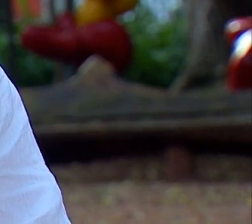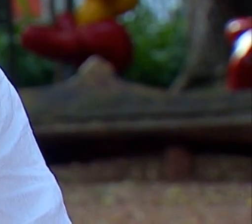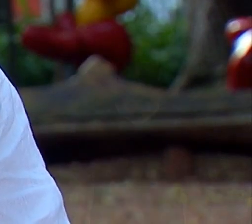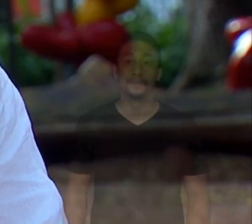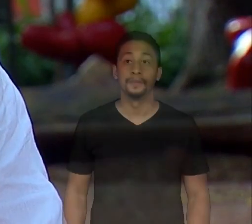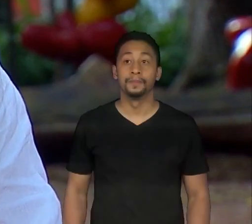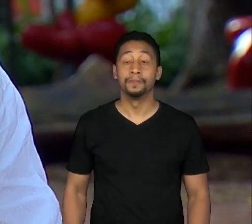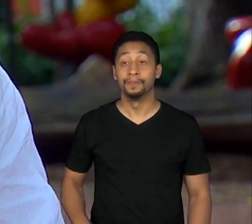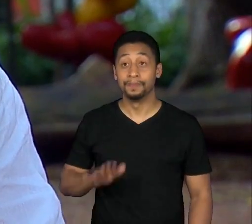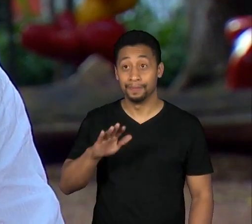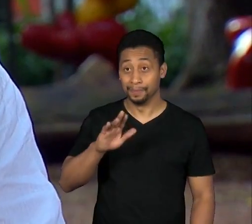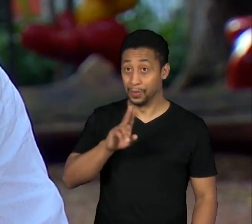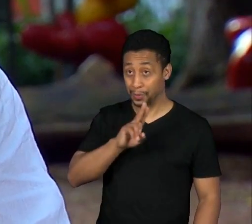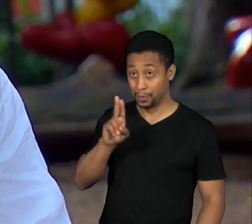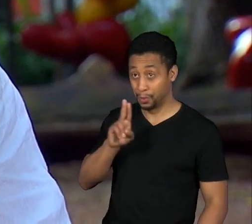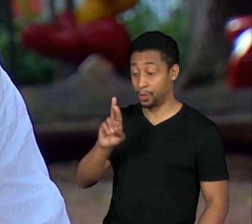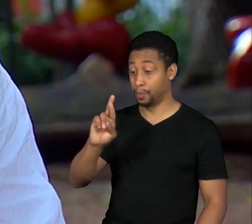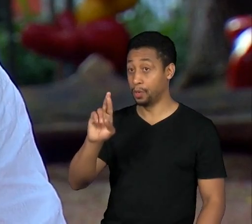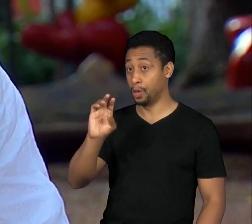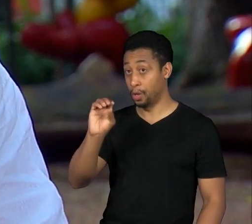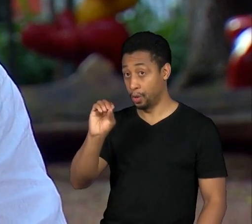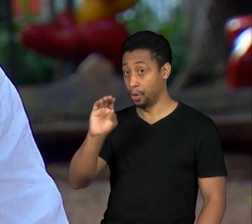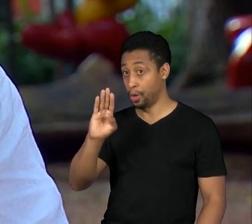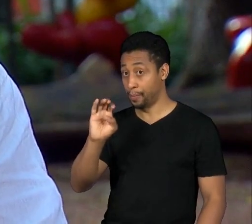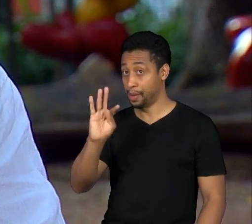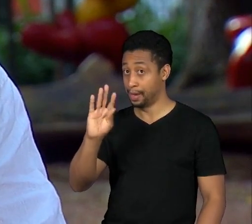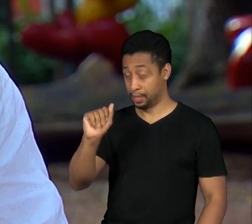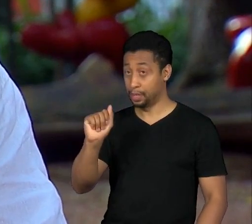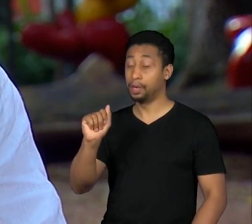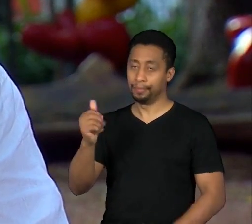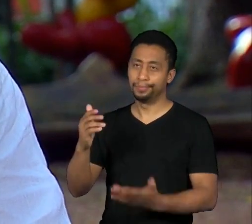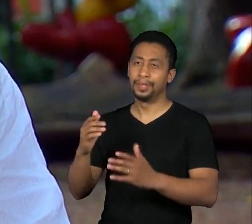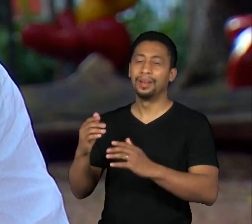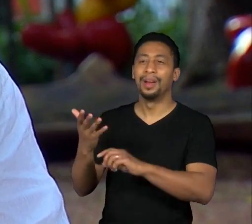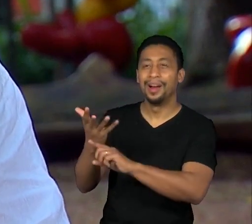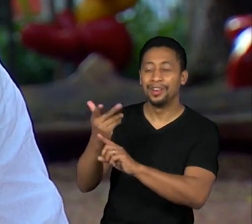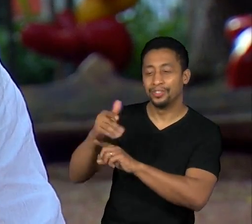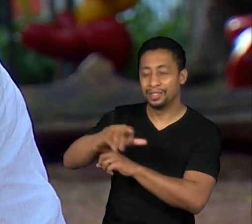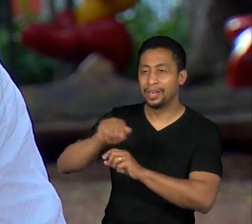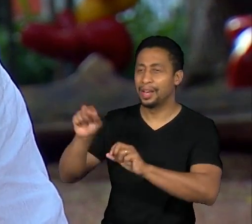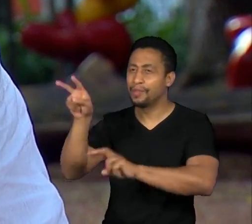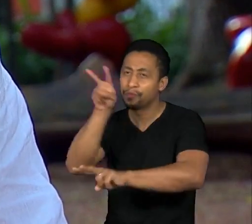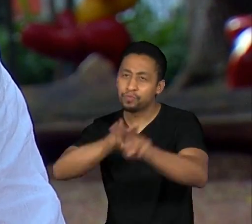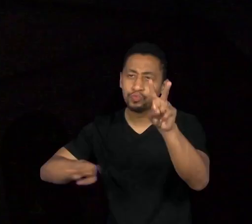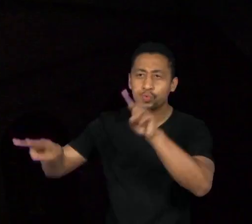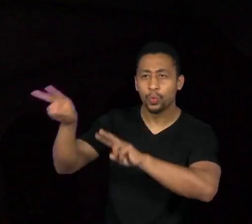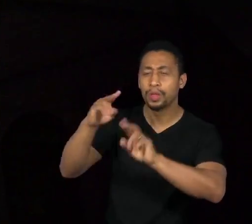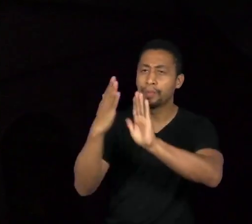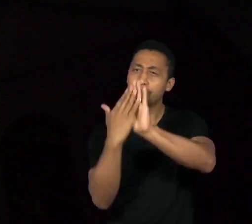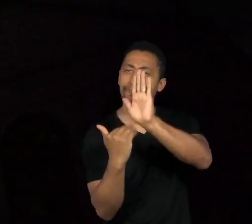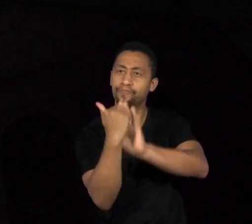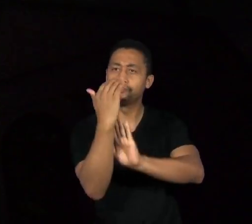Eu sou Roberta Carvalho, artista visual e diretora artística. Sou uma artista amazônida.